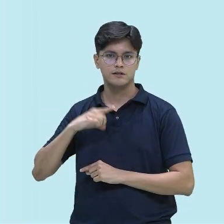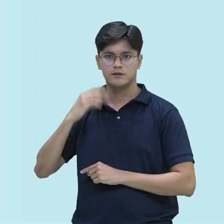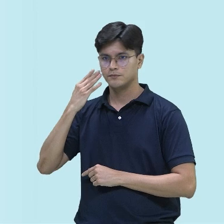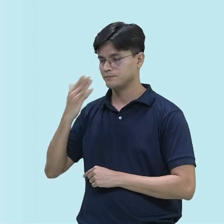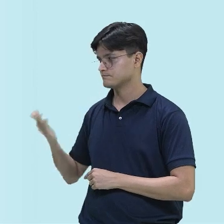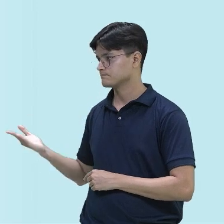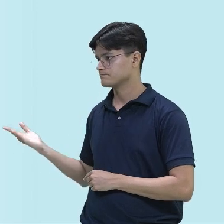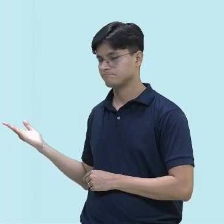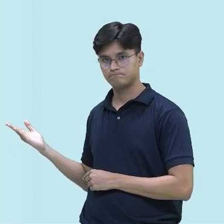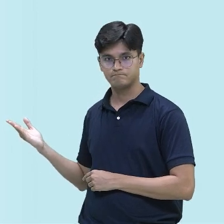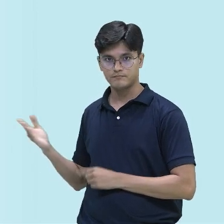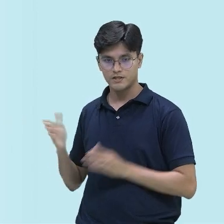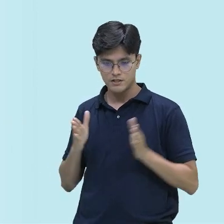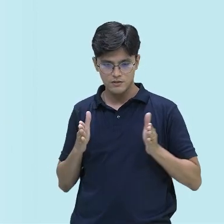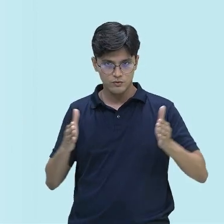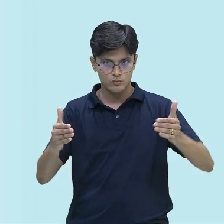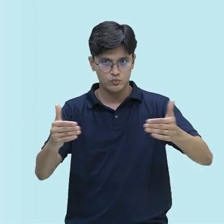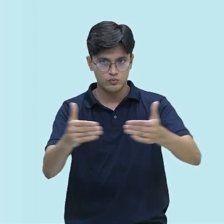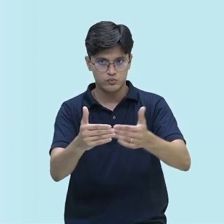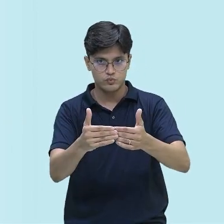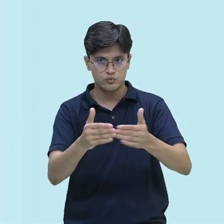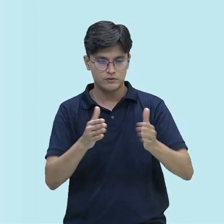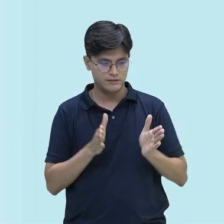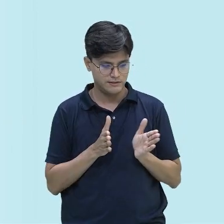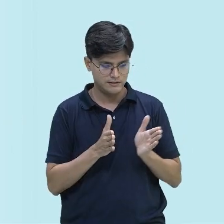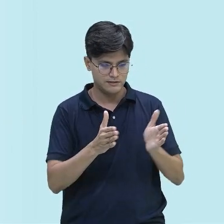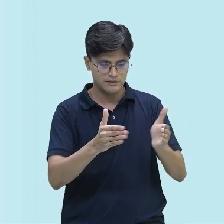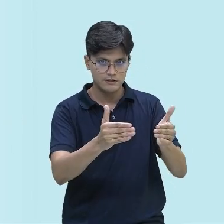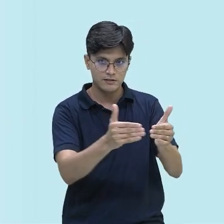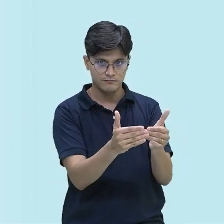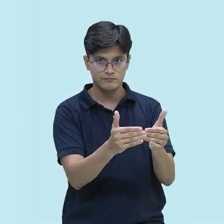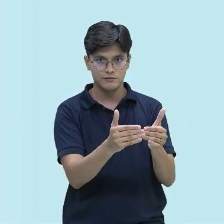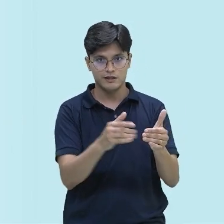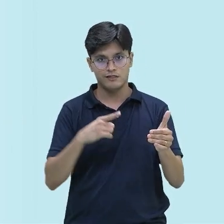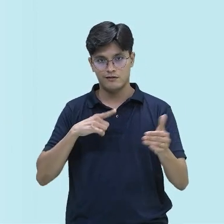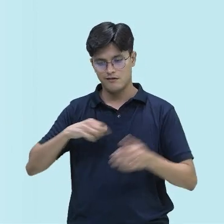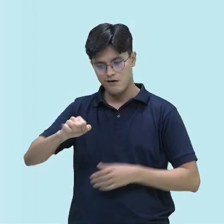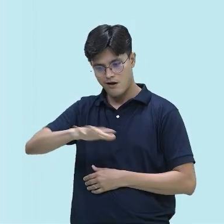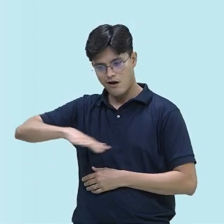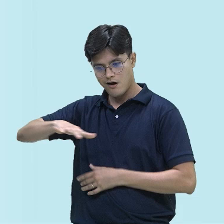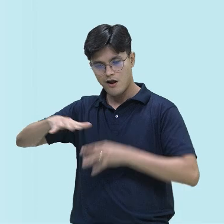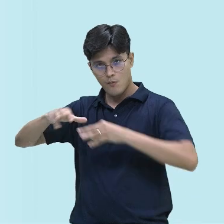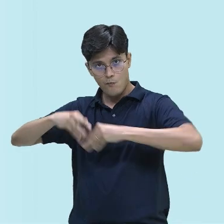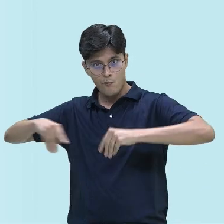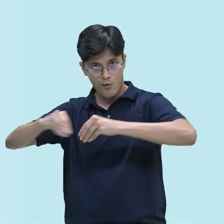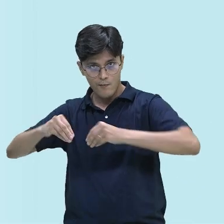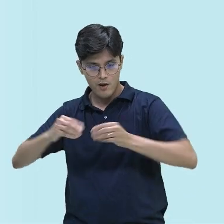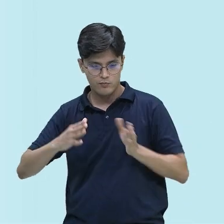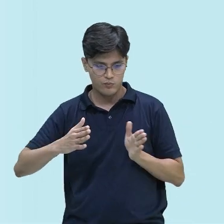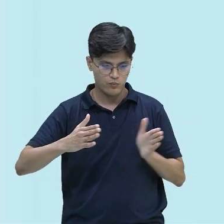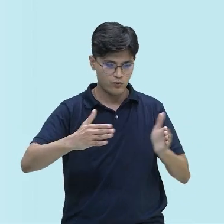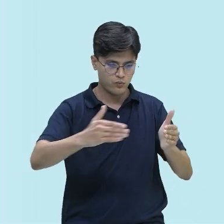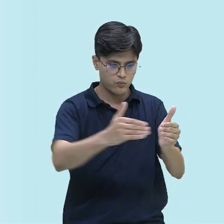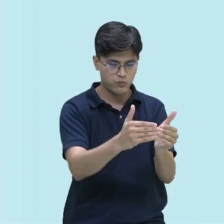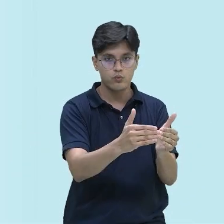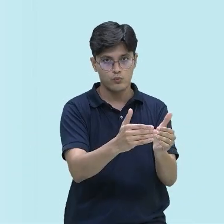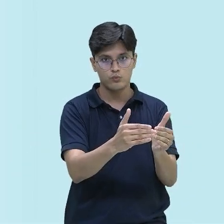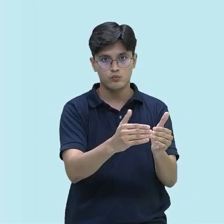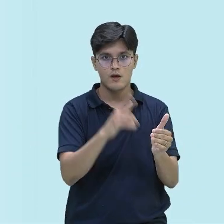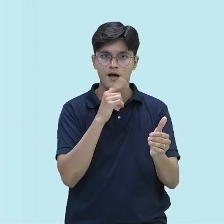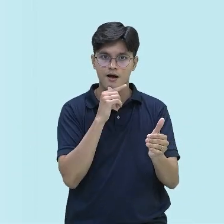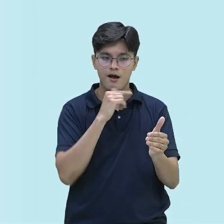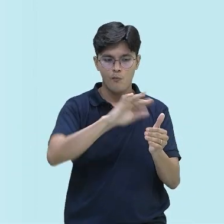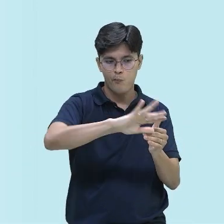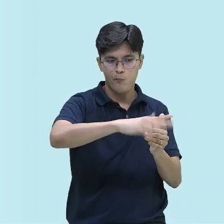que avança da parte do continente, ela vai avançar para onde? Para o mar. Aí nós temos também informações